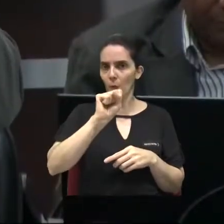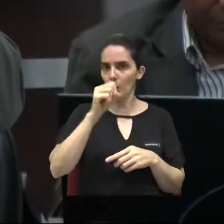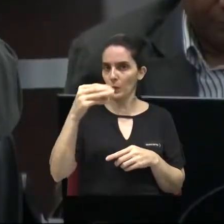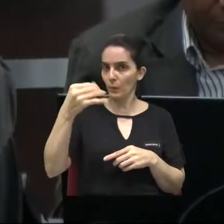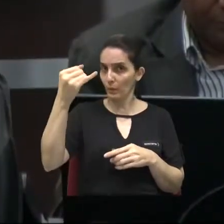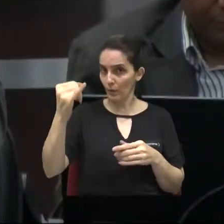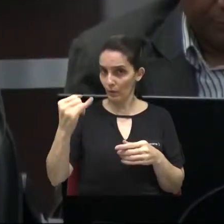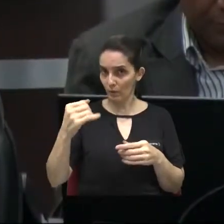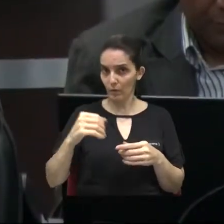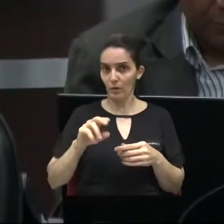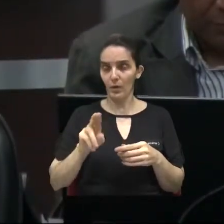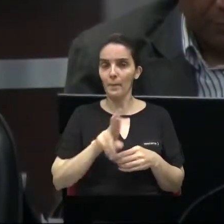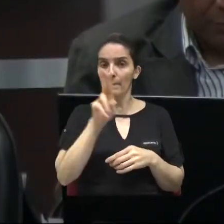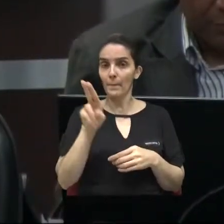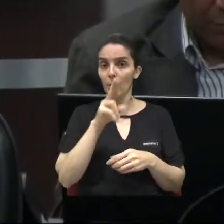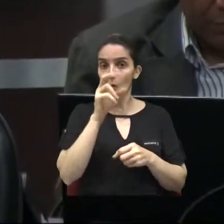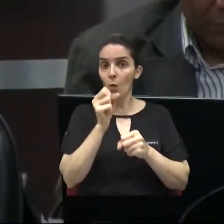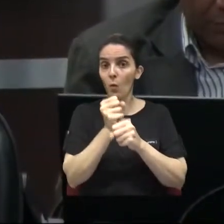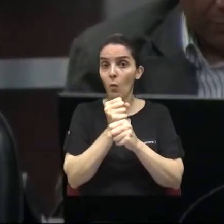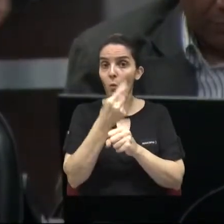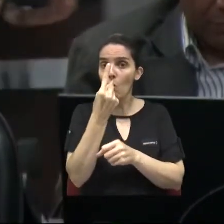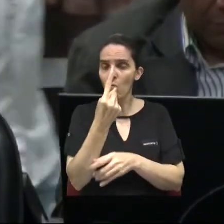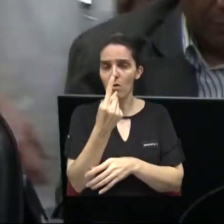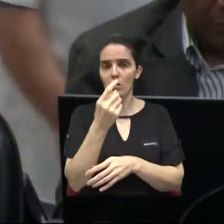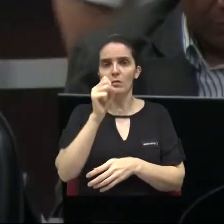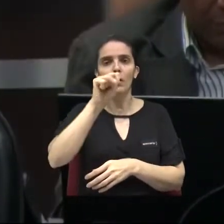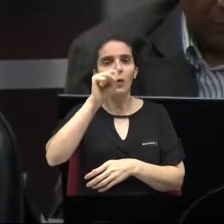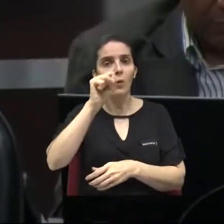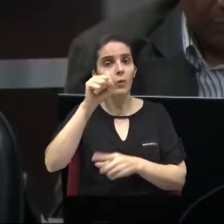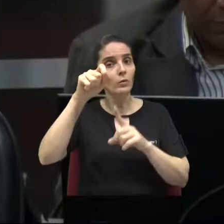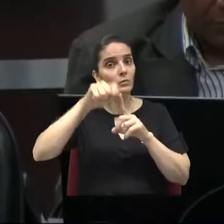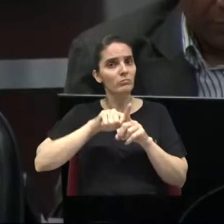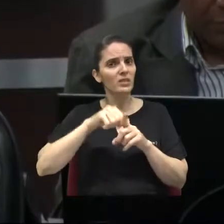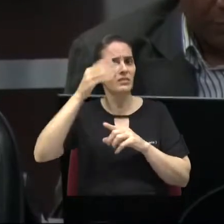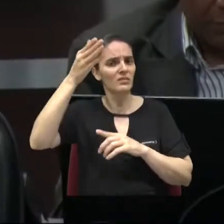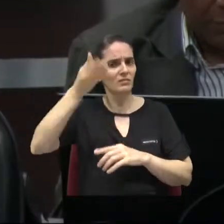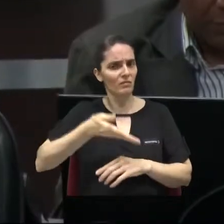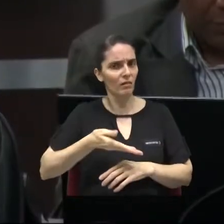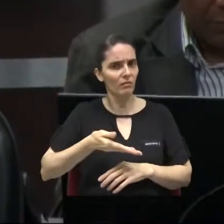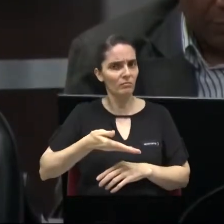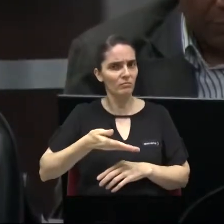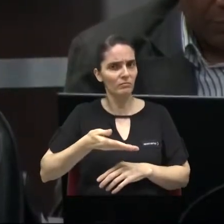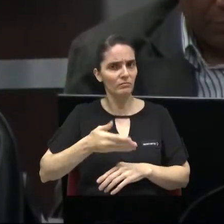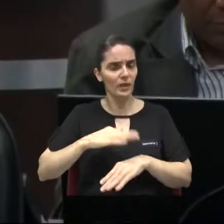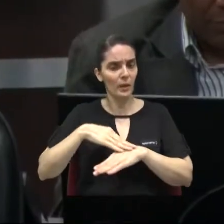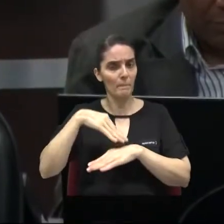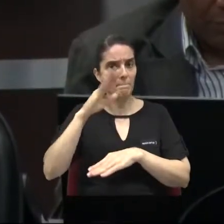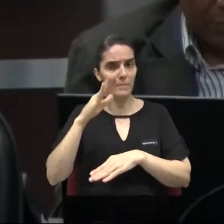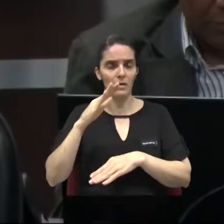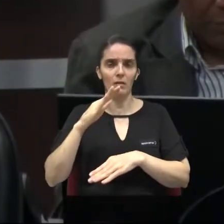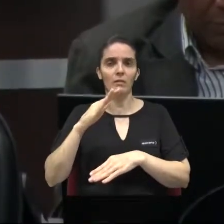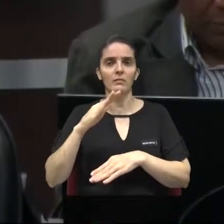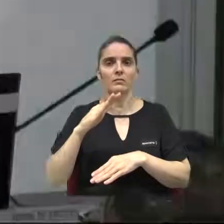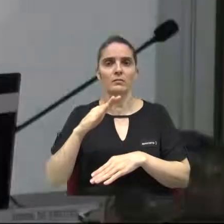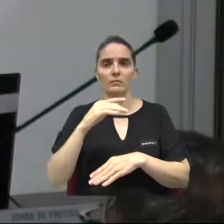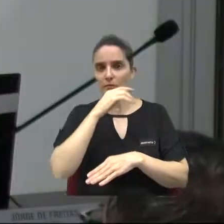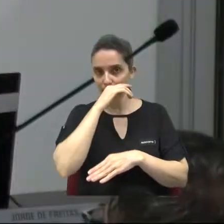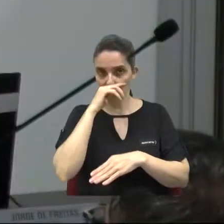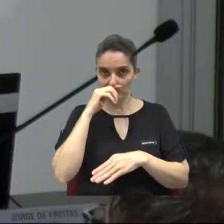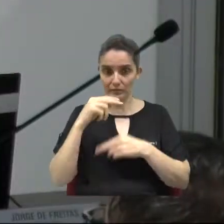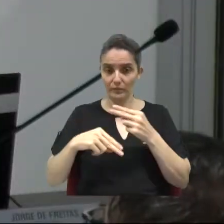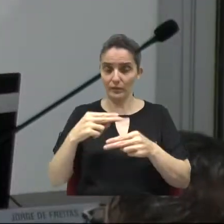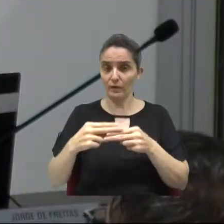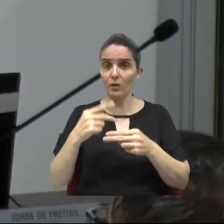para ser usado durante um ano. Foi usado em 8 meses. A mais que o valor do subsídio. Então eu